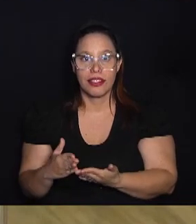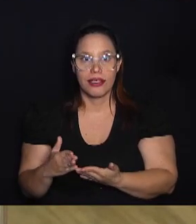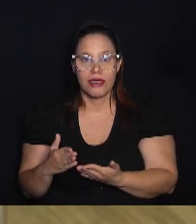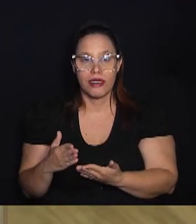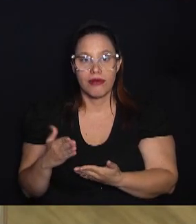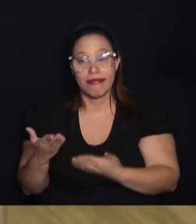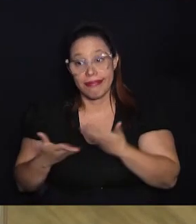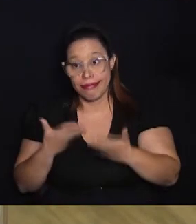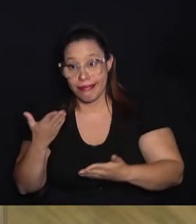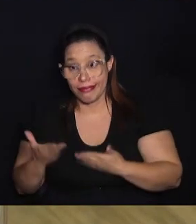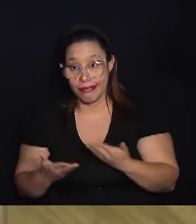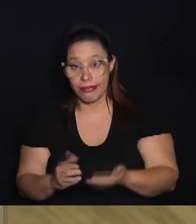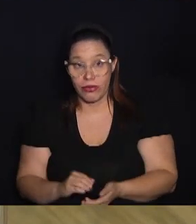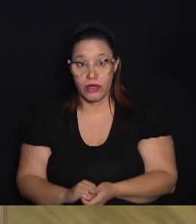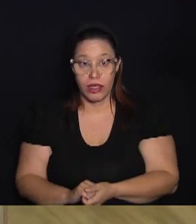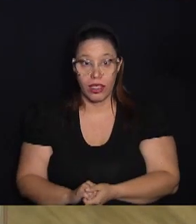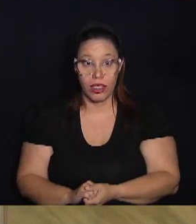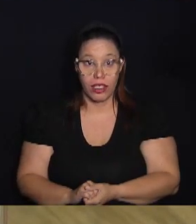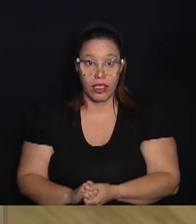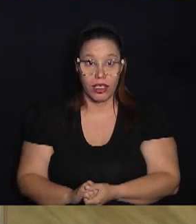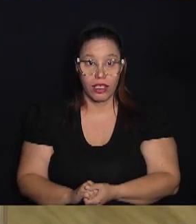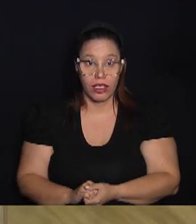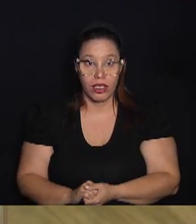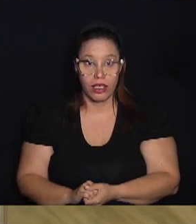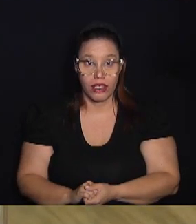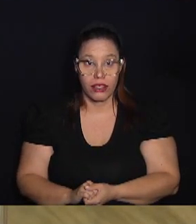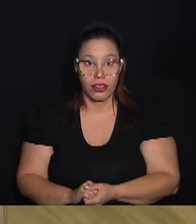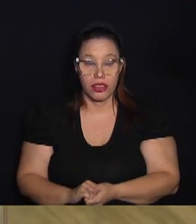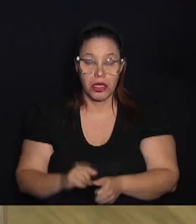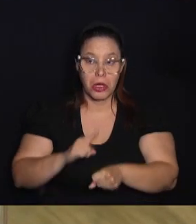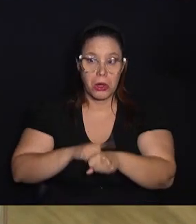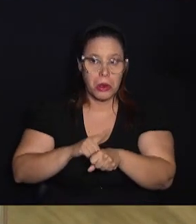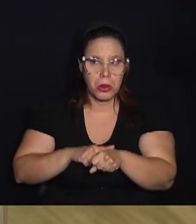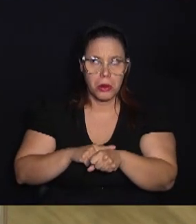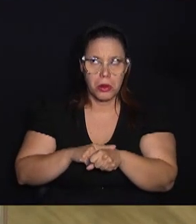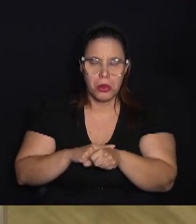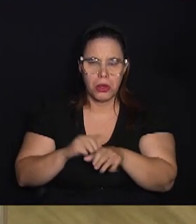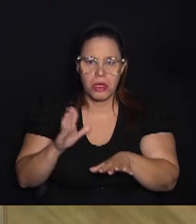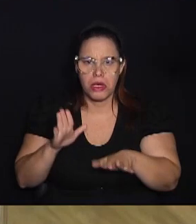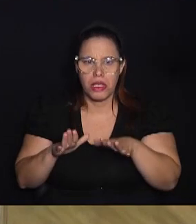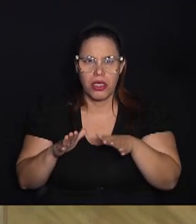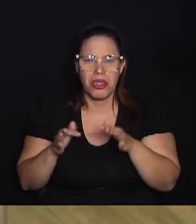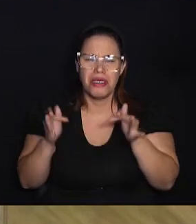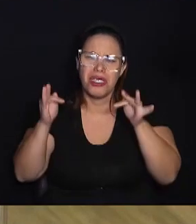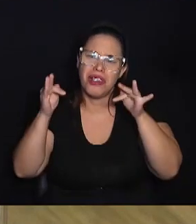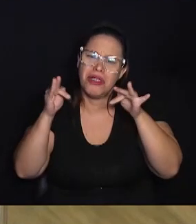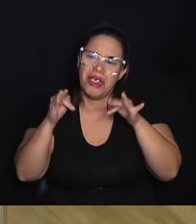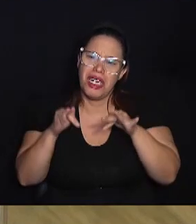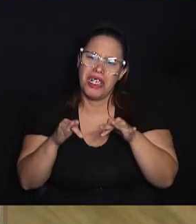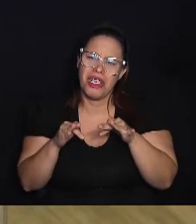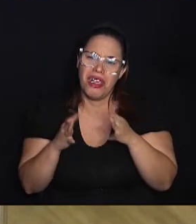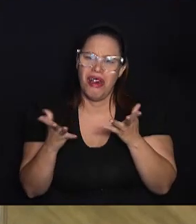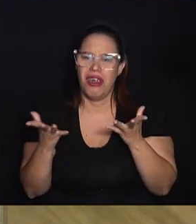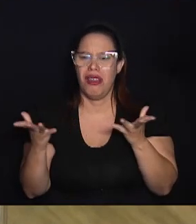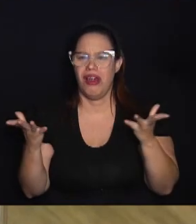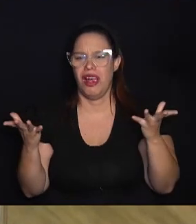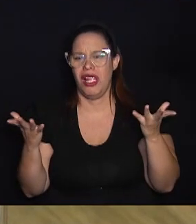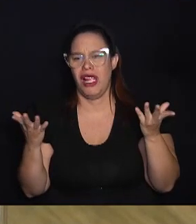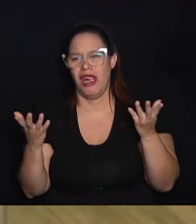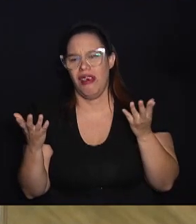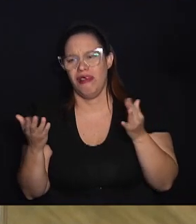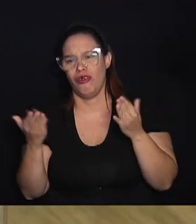continuamos por aqui produção só me dá o tempo aí por gentileza né ah já estô encerrando Olha